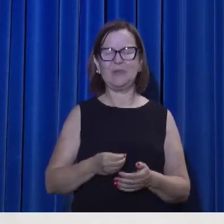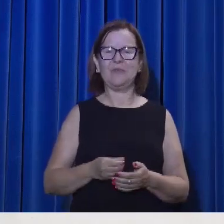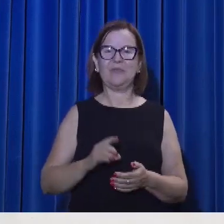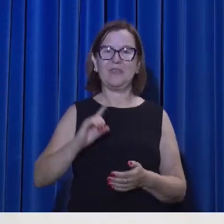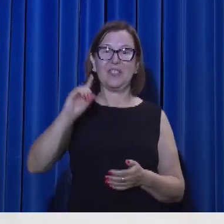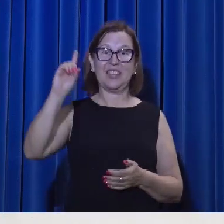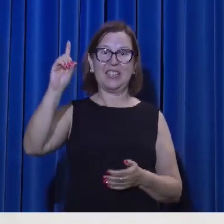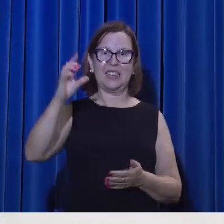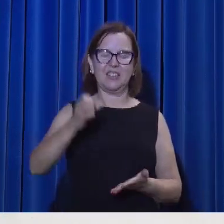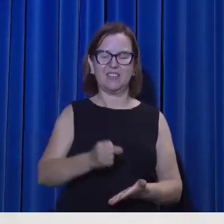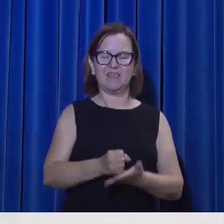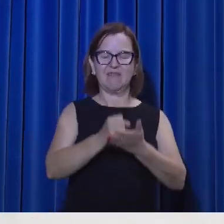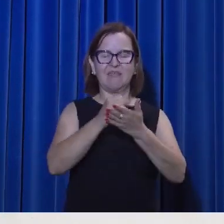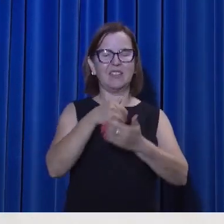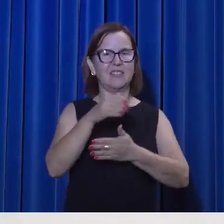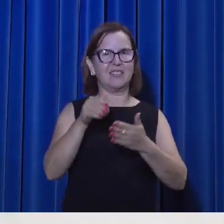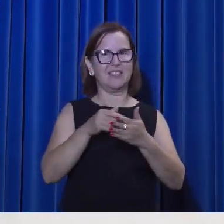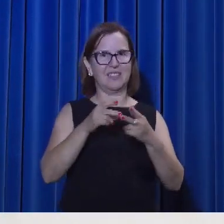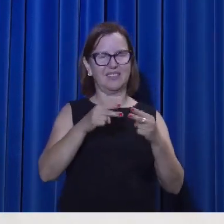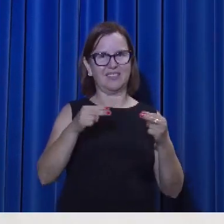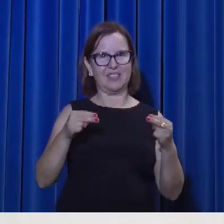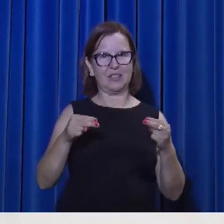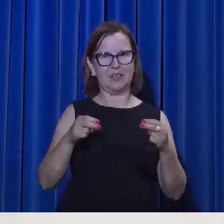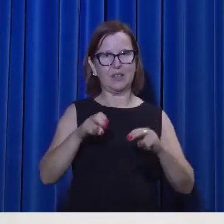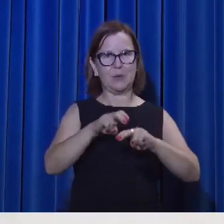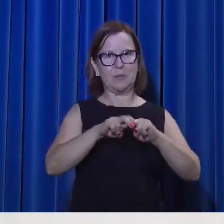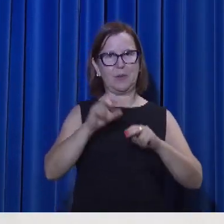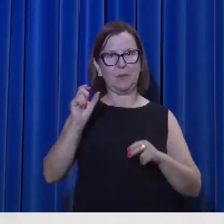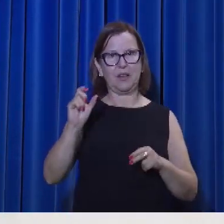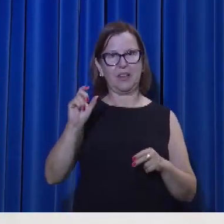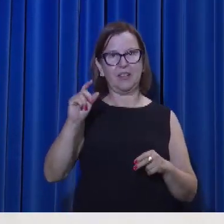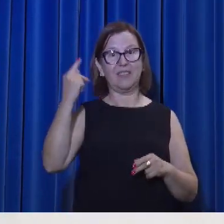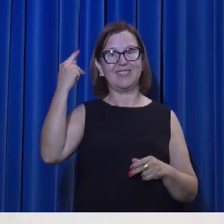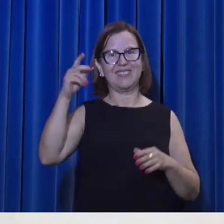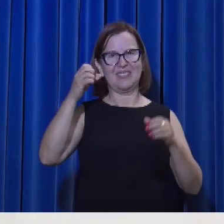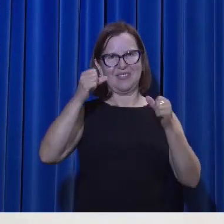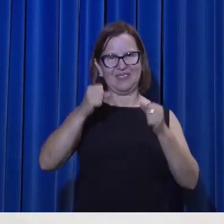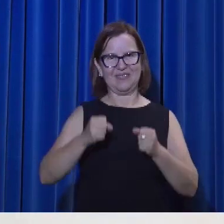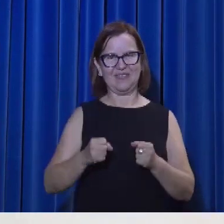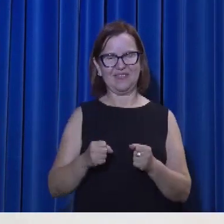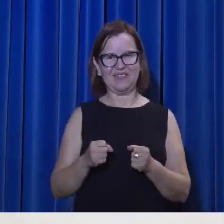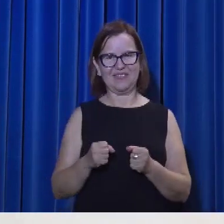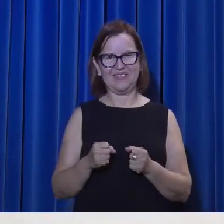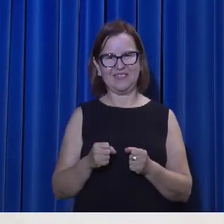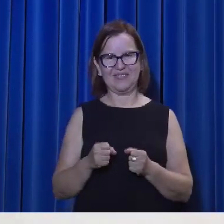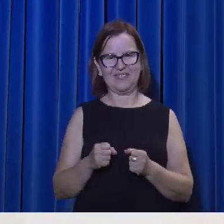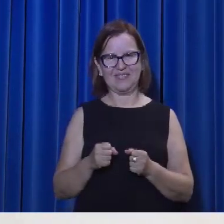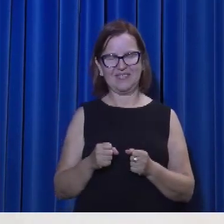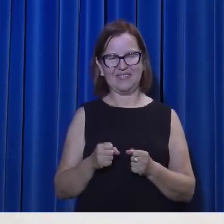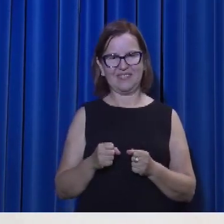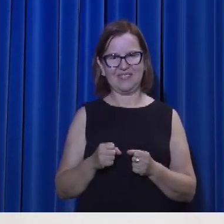Ele é que sustenta todas as coisas pela palavra do seu poder.